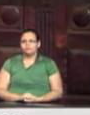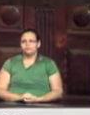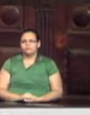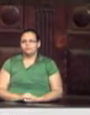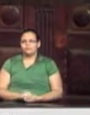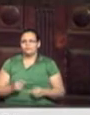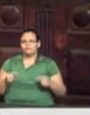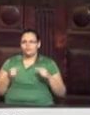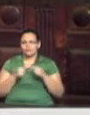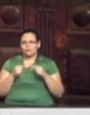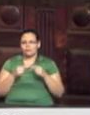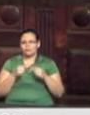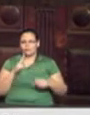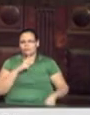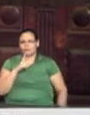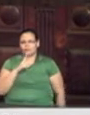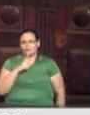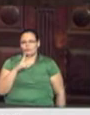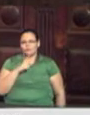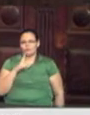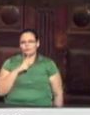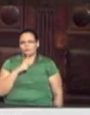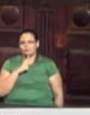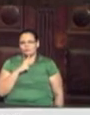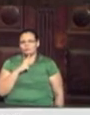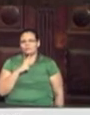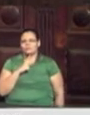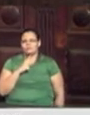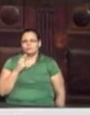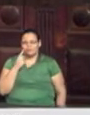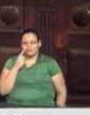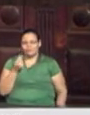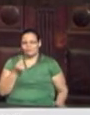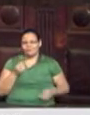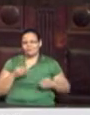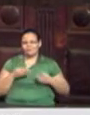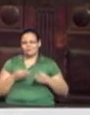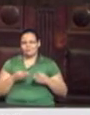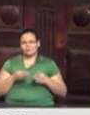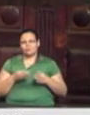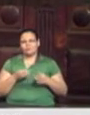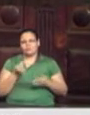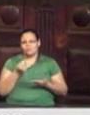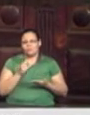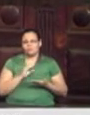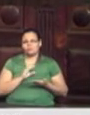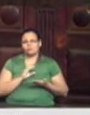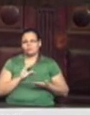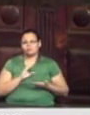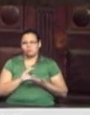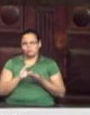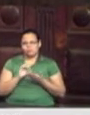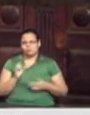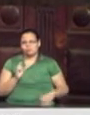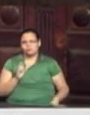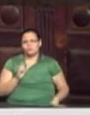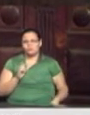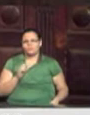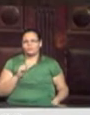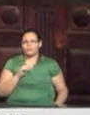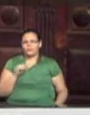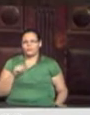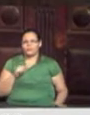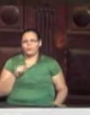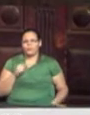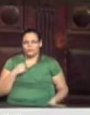de relação privada, na medida em que redireciona o destino dos valores utilizados para aquisição